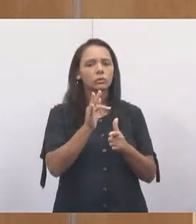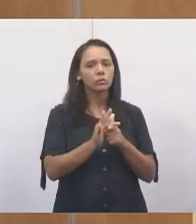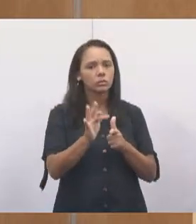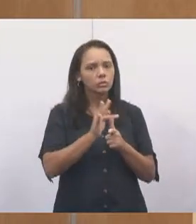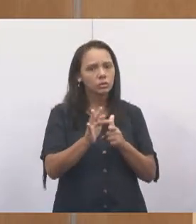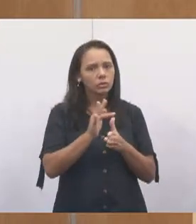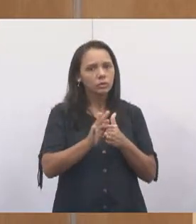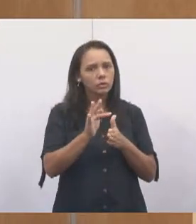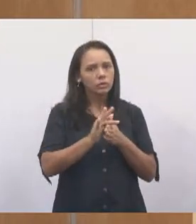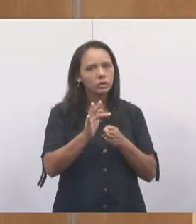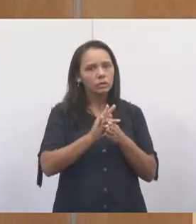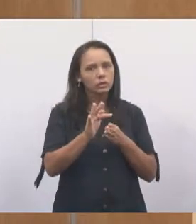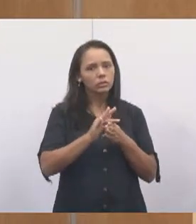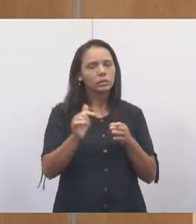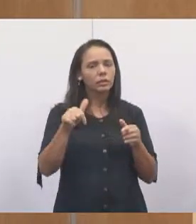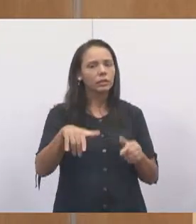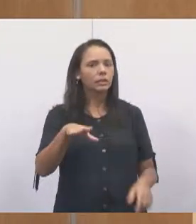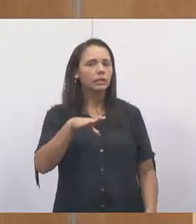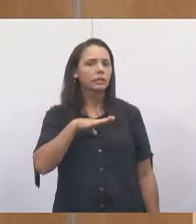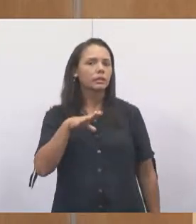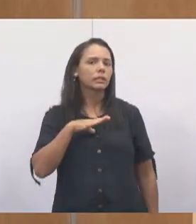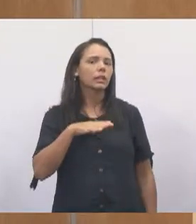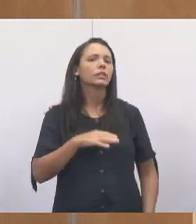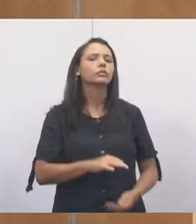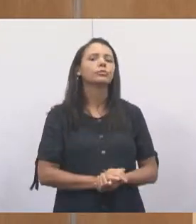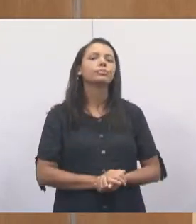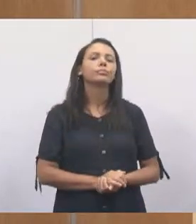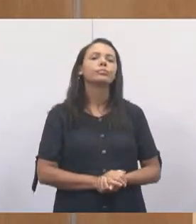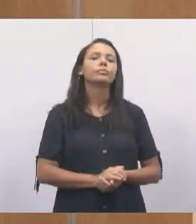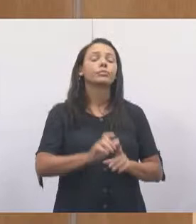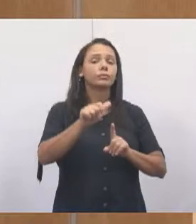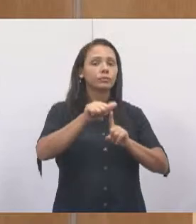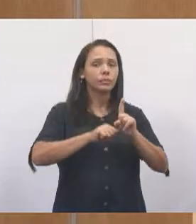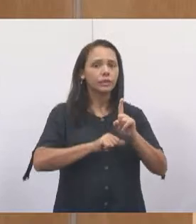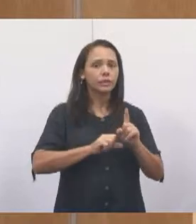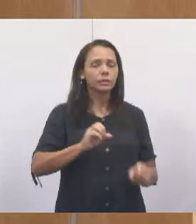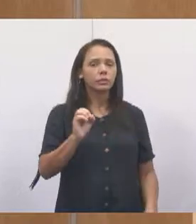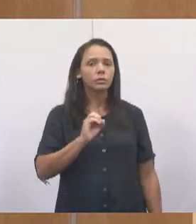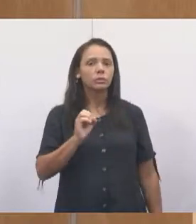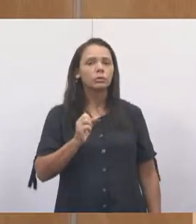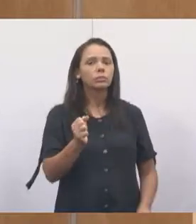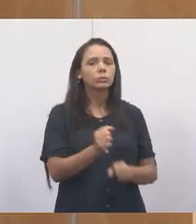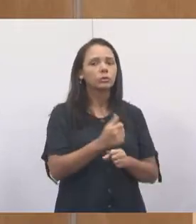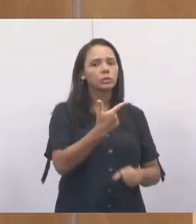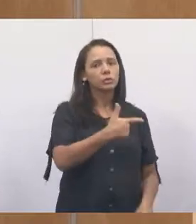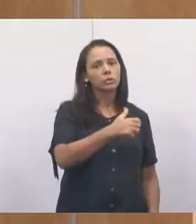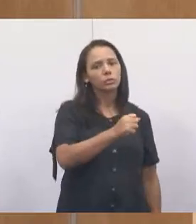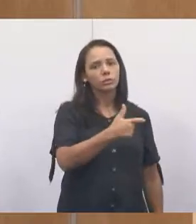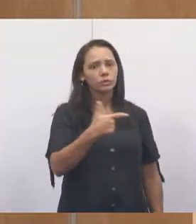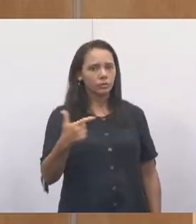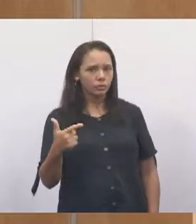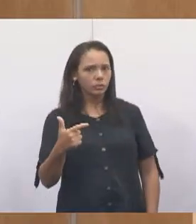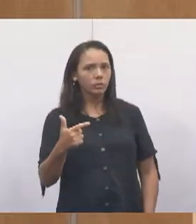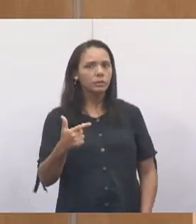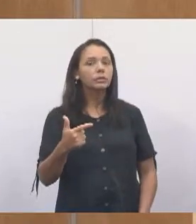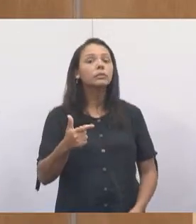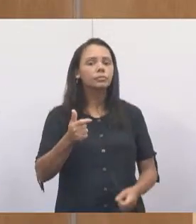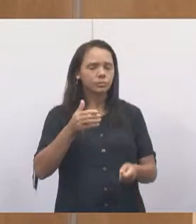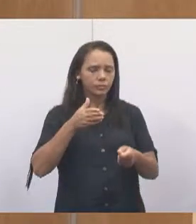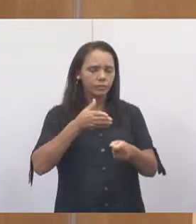cidade. Em outubro de 2022, Luiz Flávio, nós aprovamos aqui nessa casa